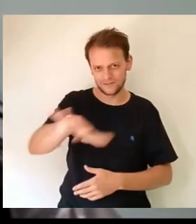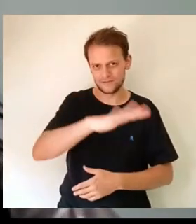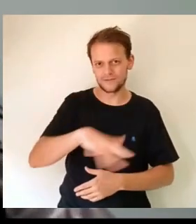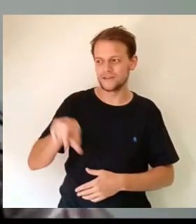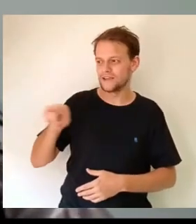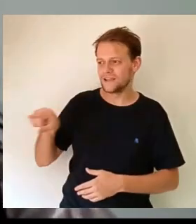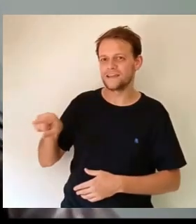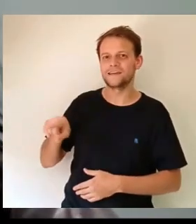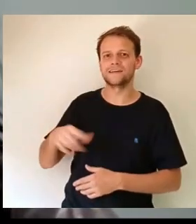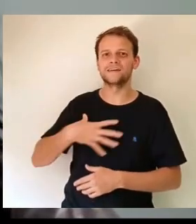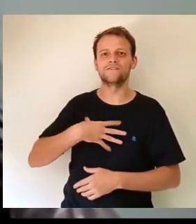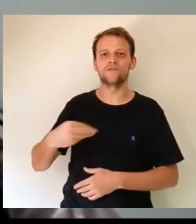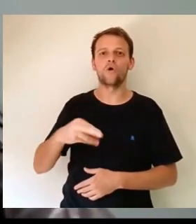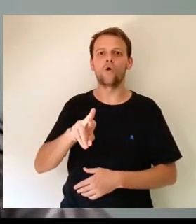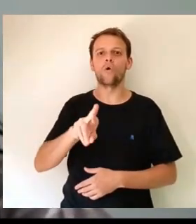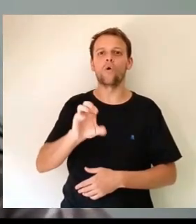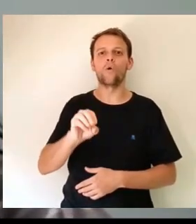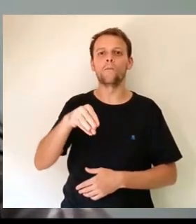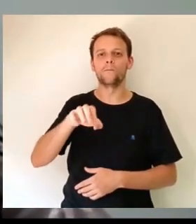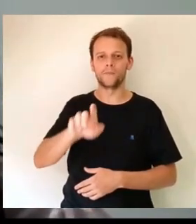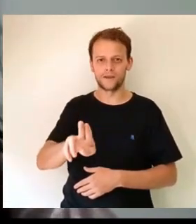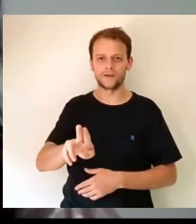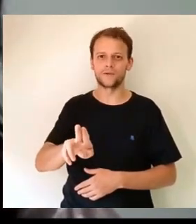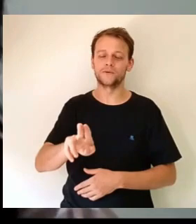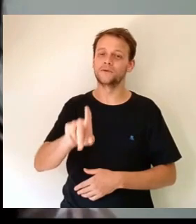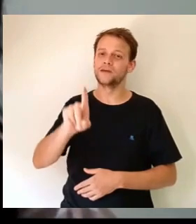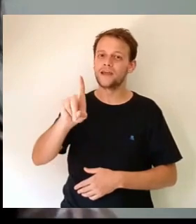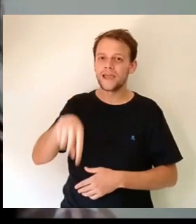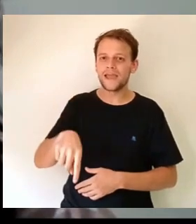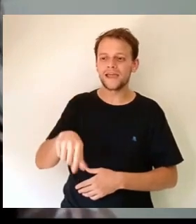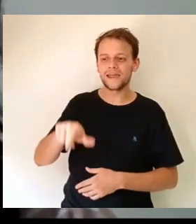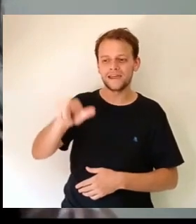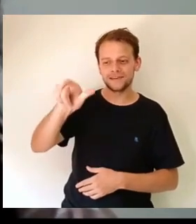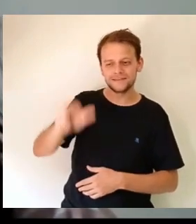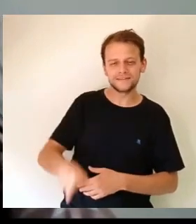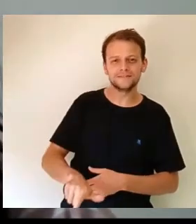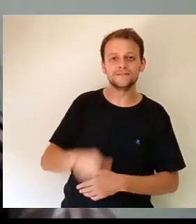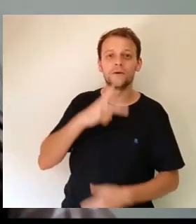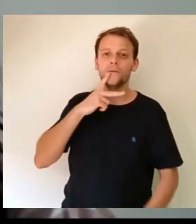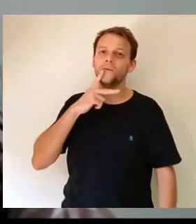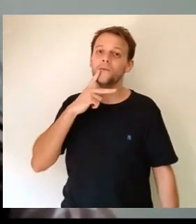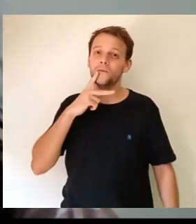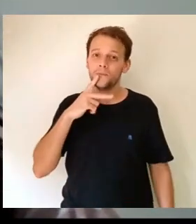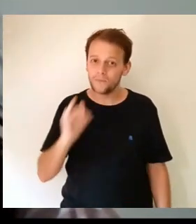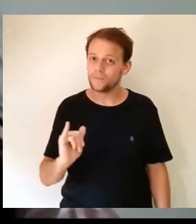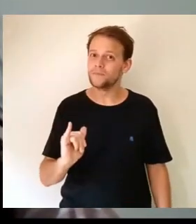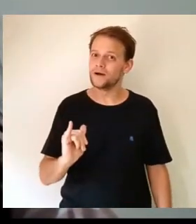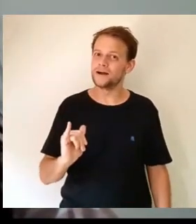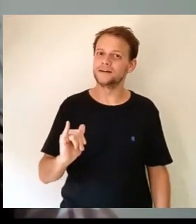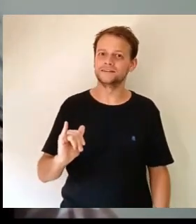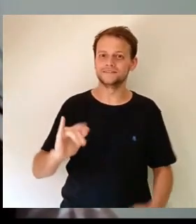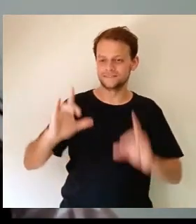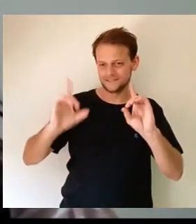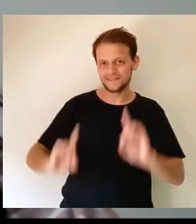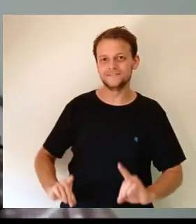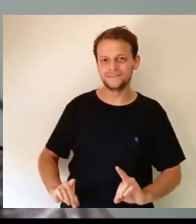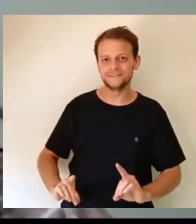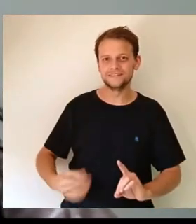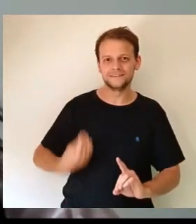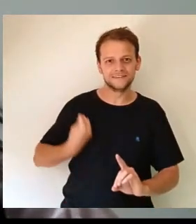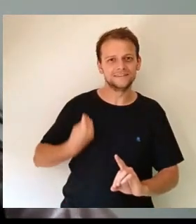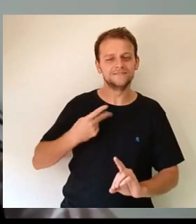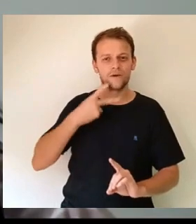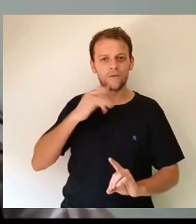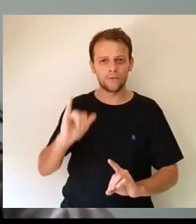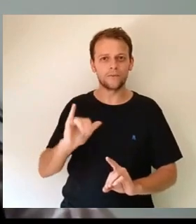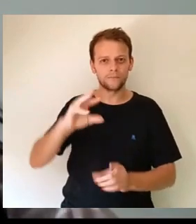Roger, ele é filho do Romeu Sasaki, né? Que a gente fala aí que o Romeu foi o nosso pai, eu não digo que ele